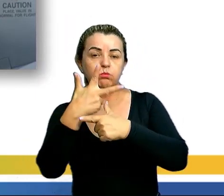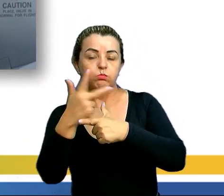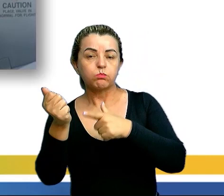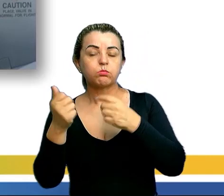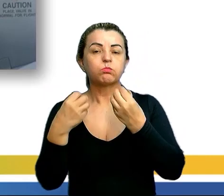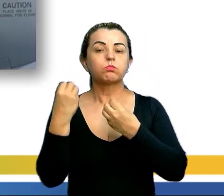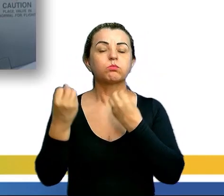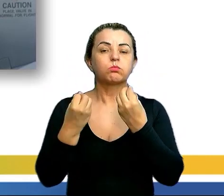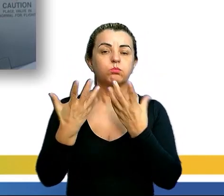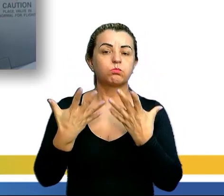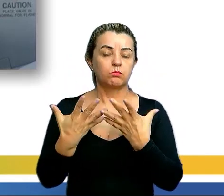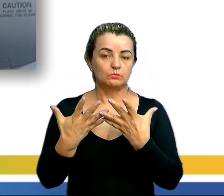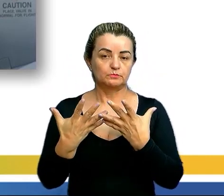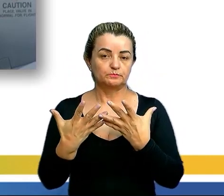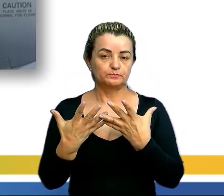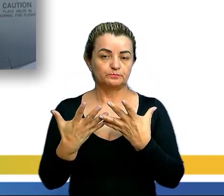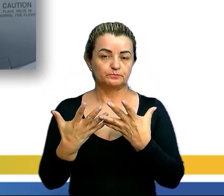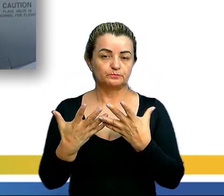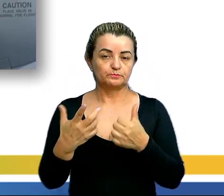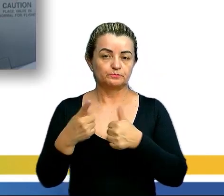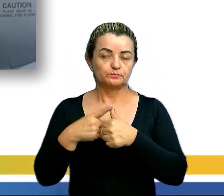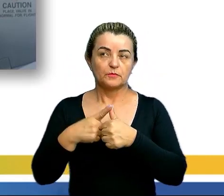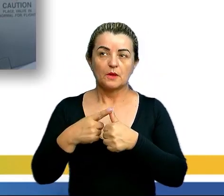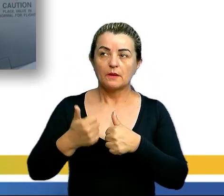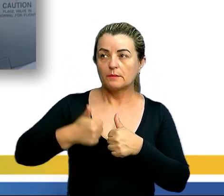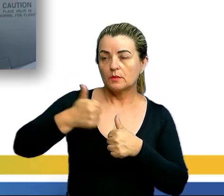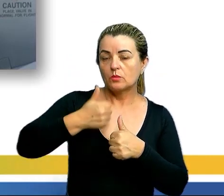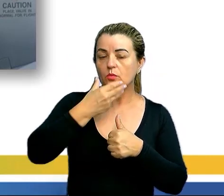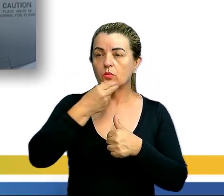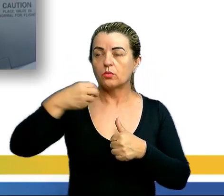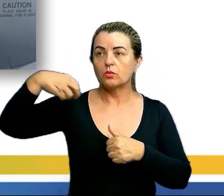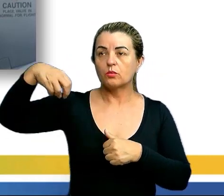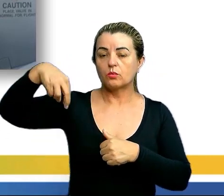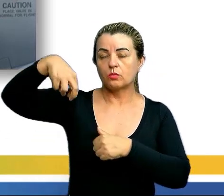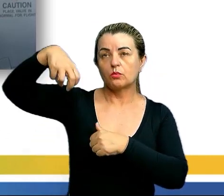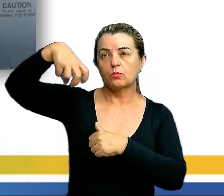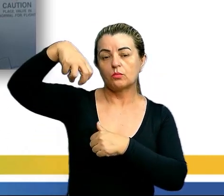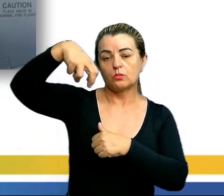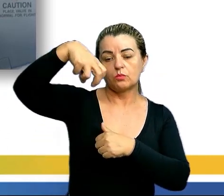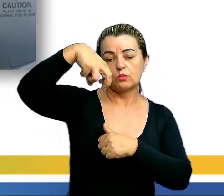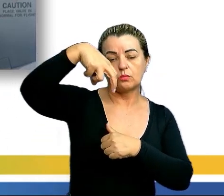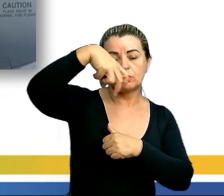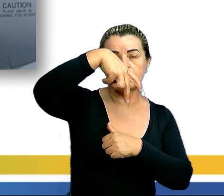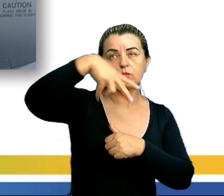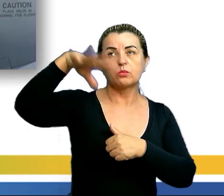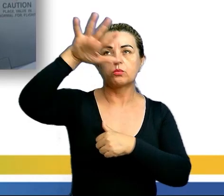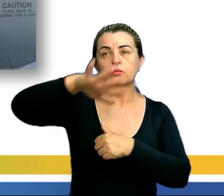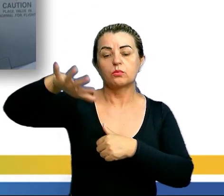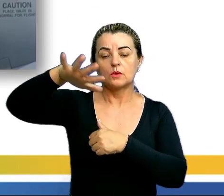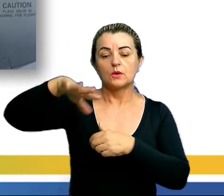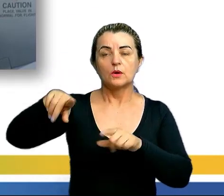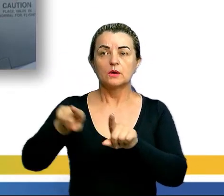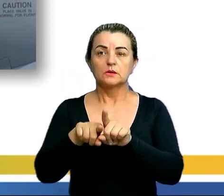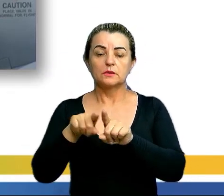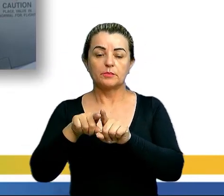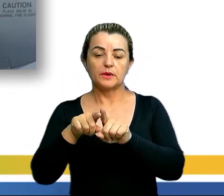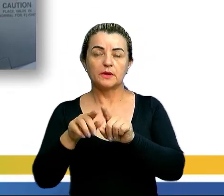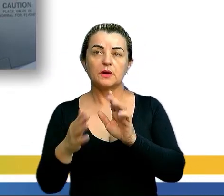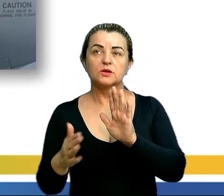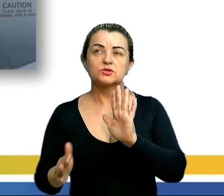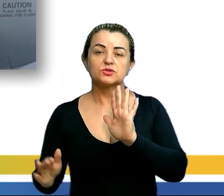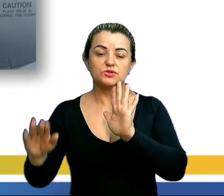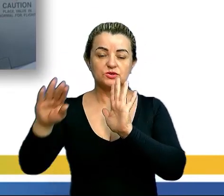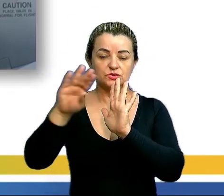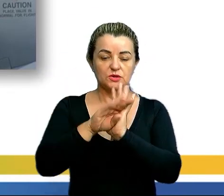humano a ir para o espaço, o primeiro ser humano a caminhar no espaço, e o primeiro ser humano a chegar na Lua. Essa corrida